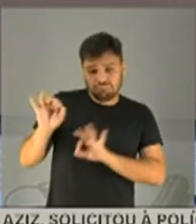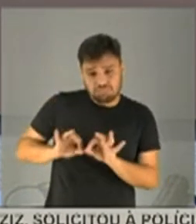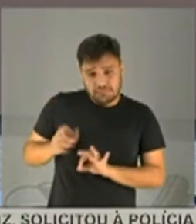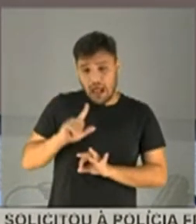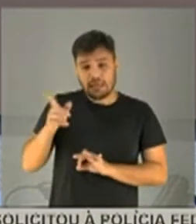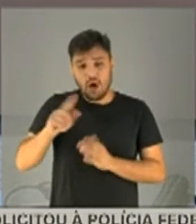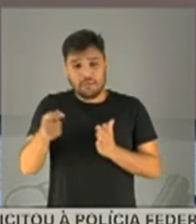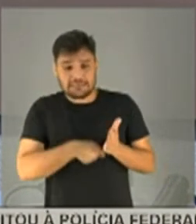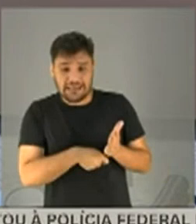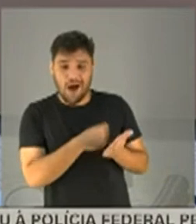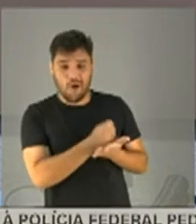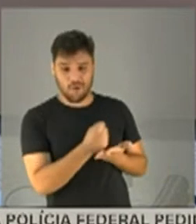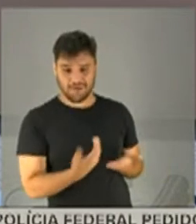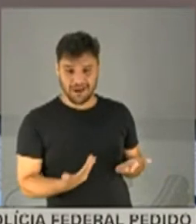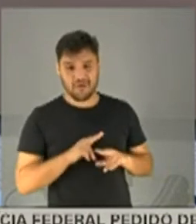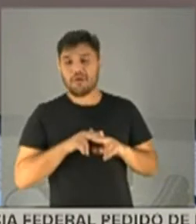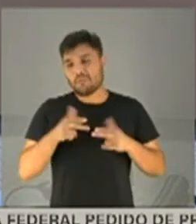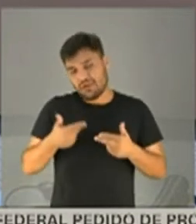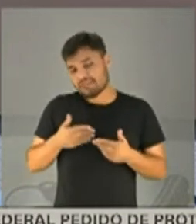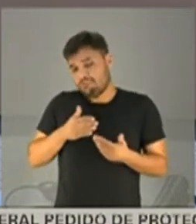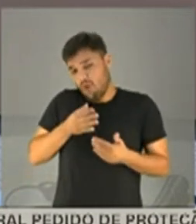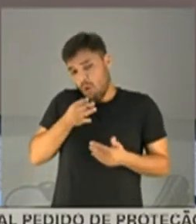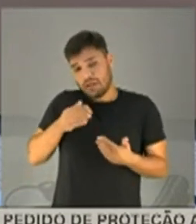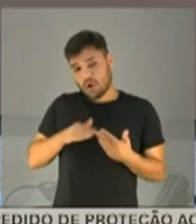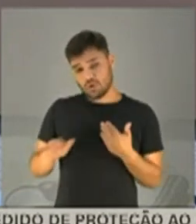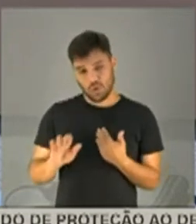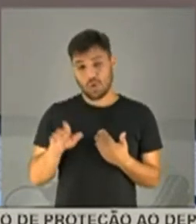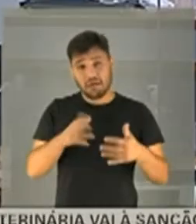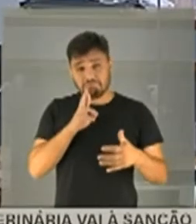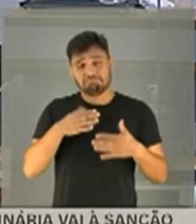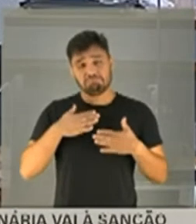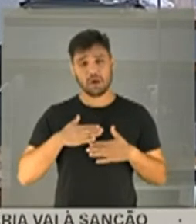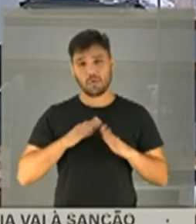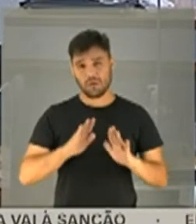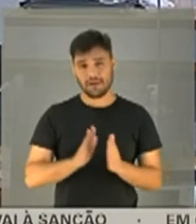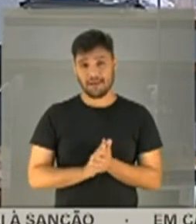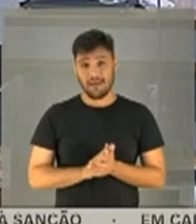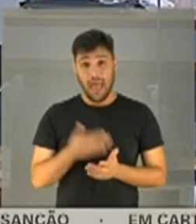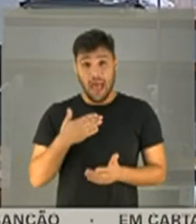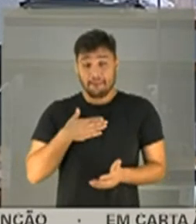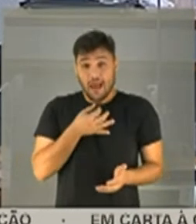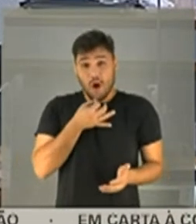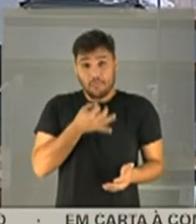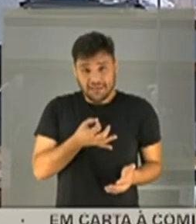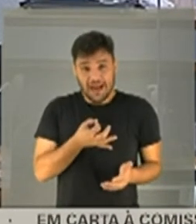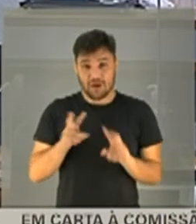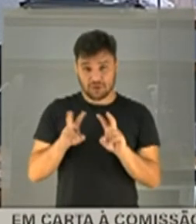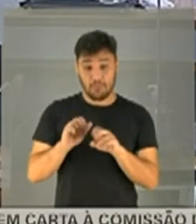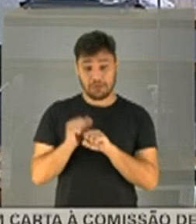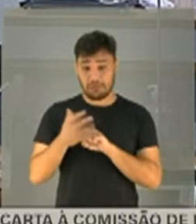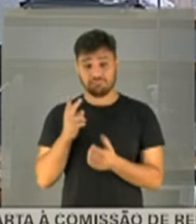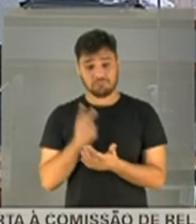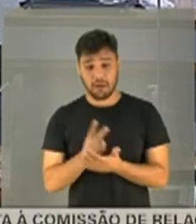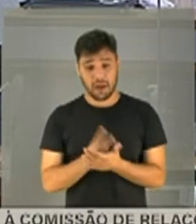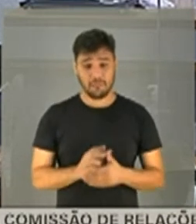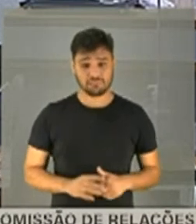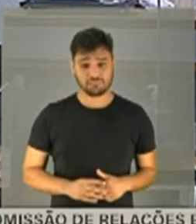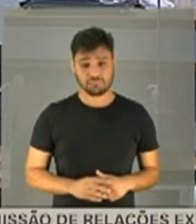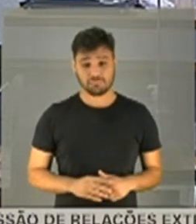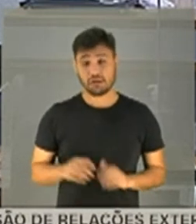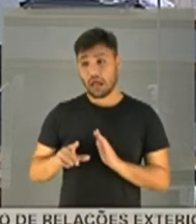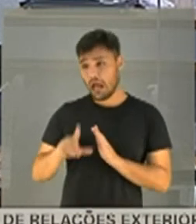o contrato. Então, permita-me discordar especificamente desse item. As minhas posições sobre a pandemia são as mesmas. antes de sofrer